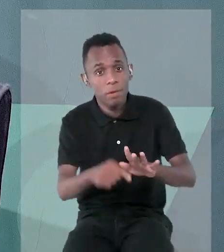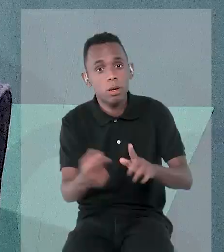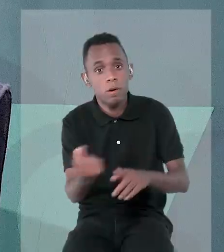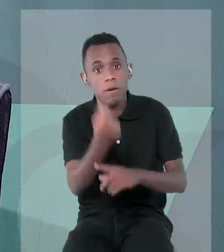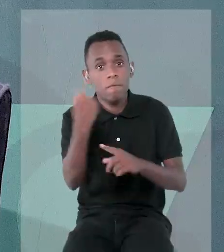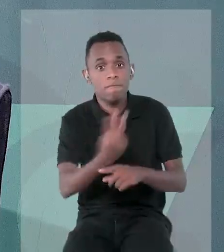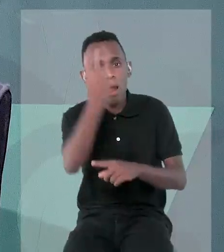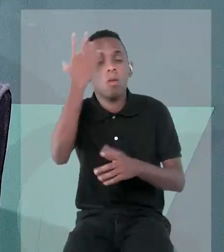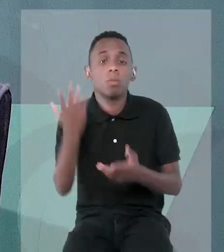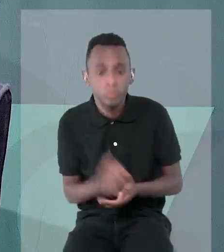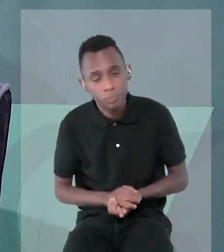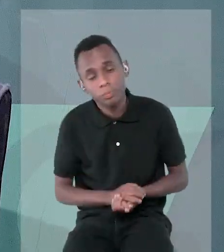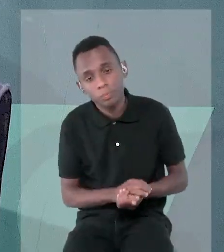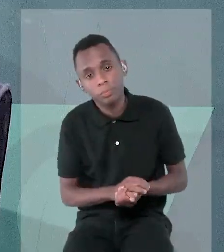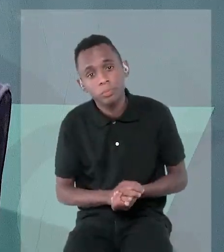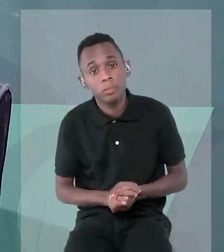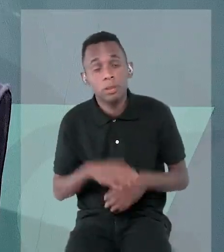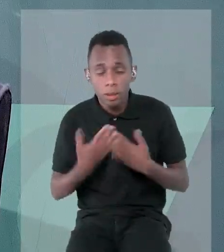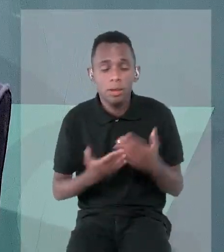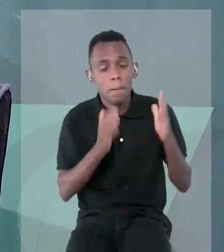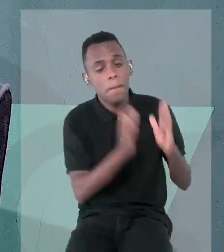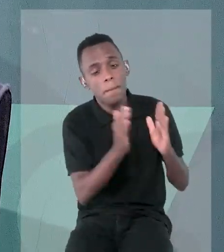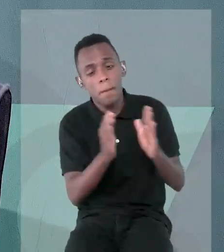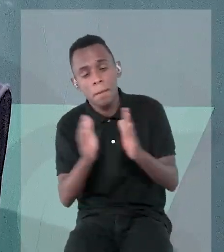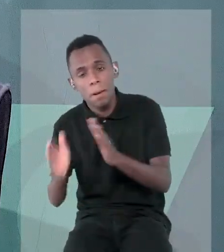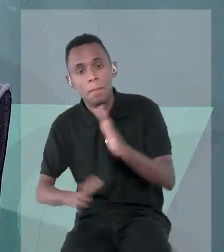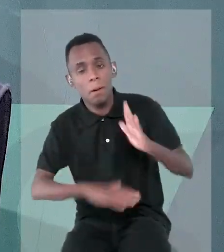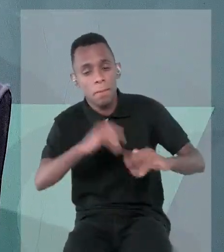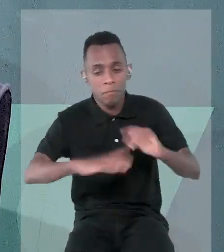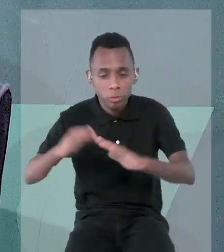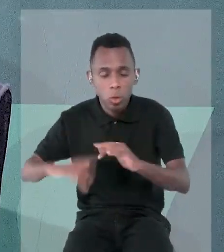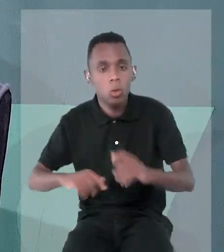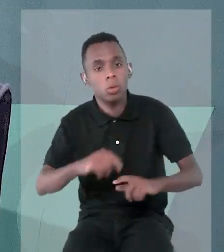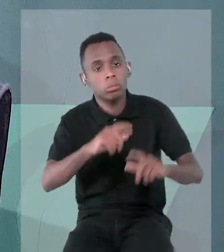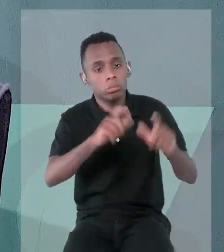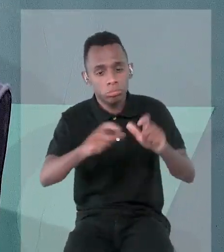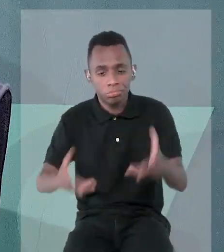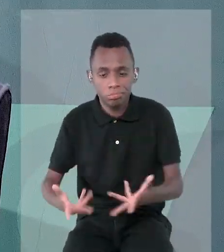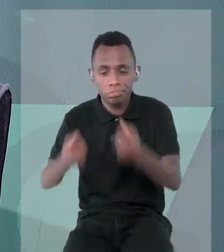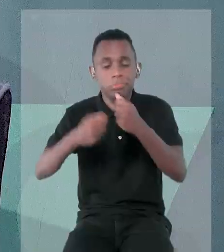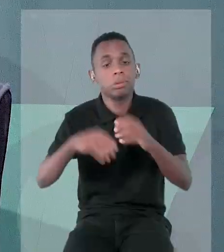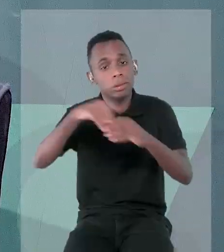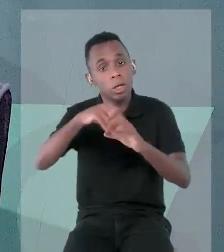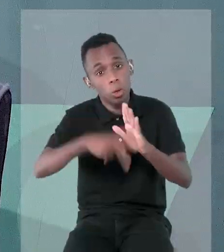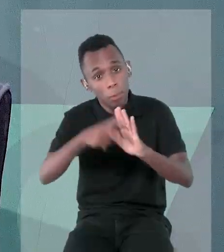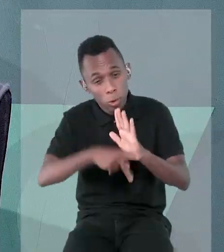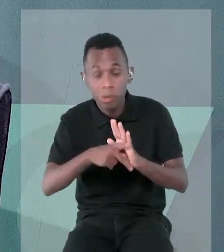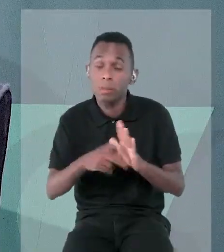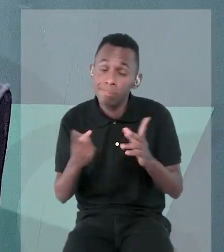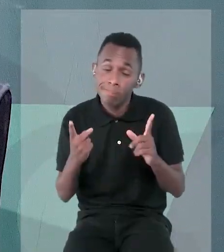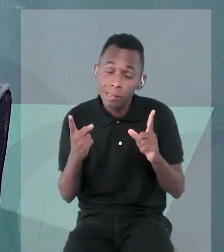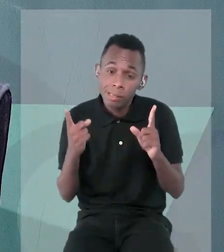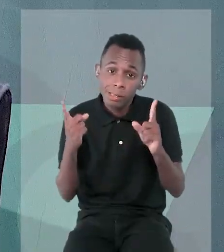valor desses produtos. Então, assim, é uma série de profissões, de talentos que estão sendo angariados nesse projeto. Projeto muito